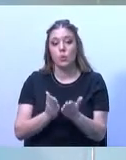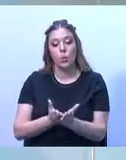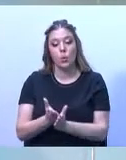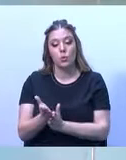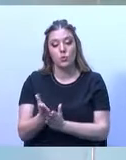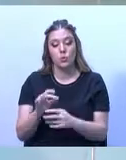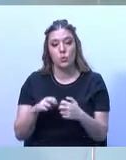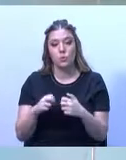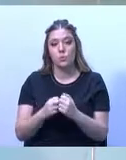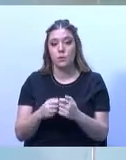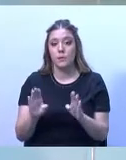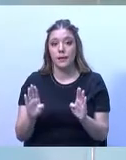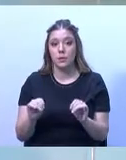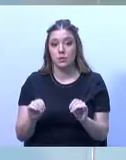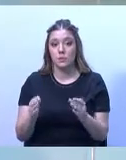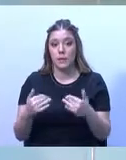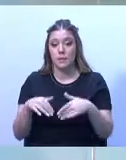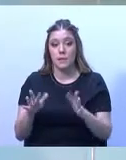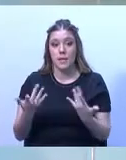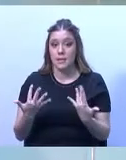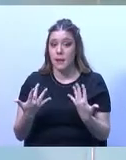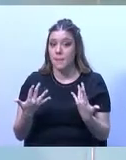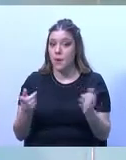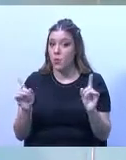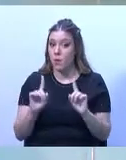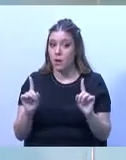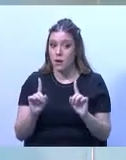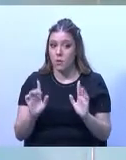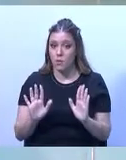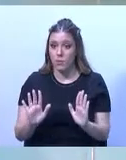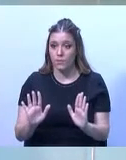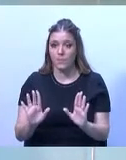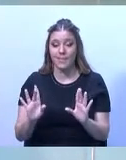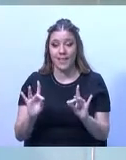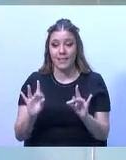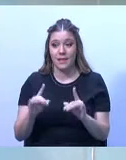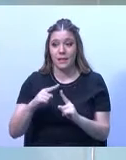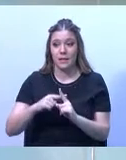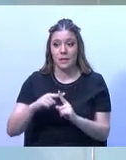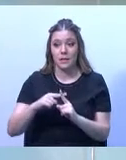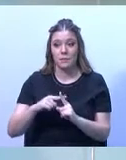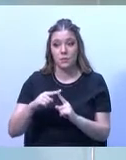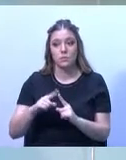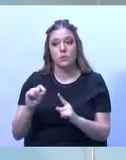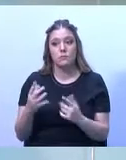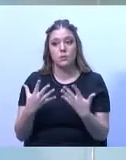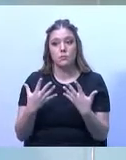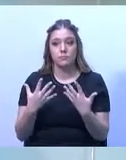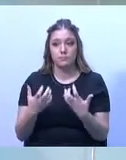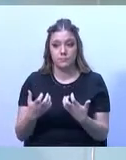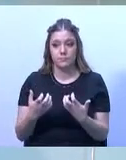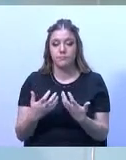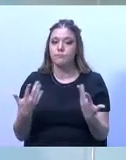e na mão não. Portanto, é aquilo que falávamos há um bocadinho, a umidade, a temperatura e a escuridão. Portanto,